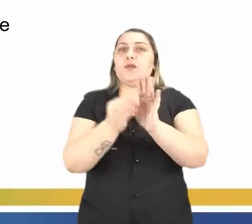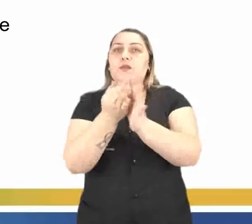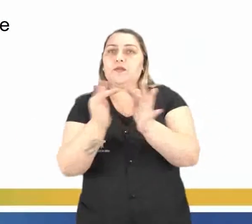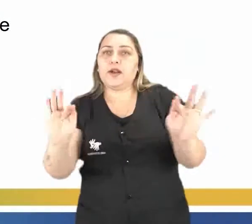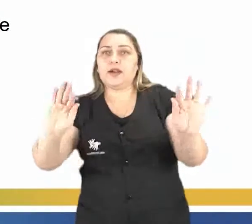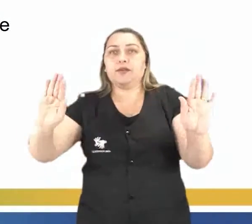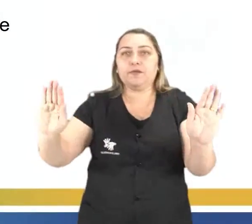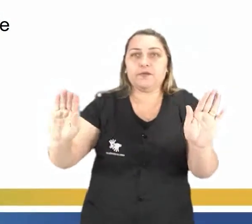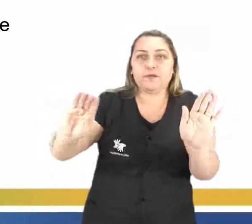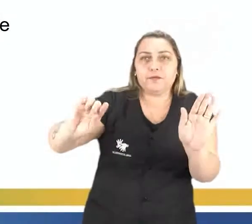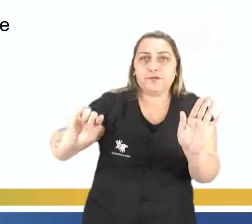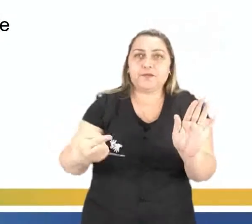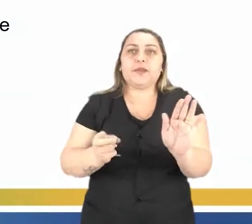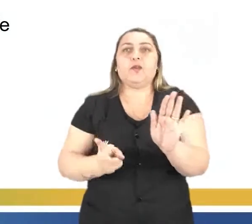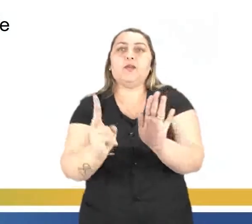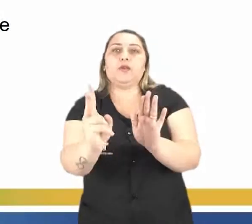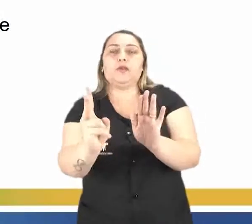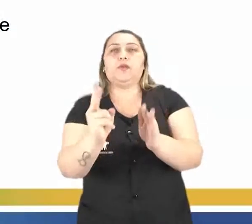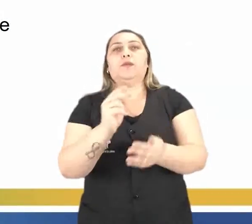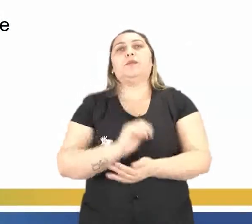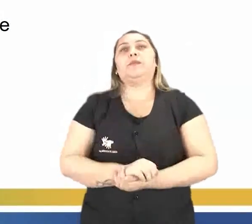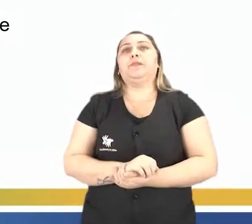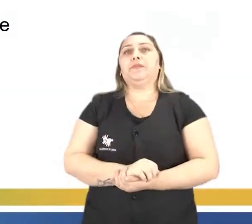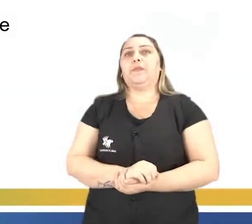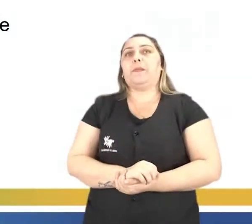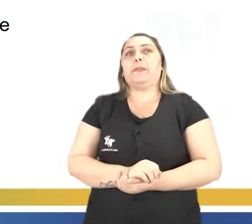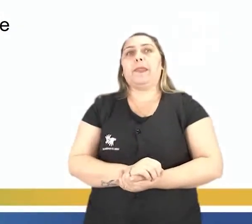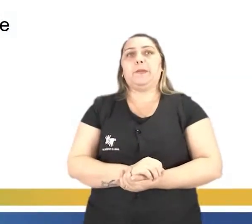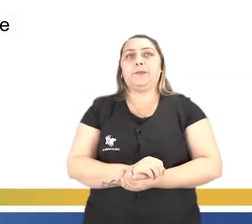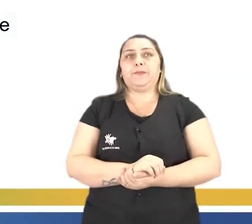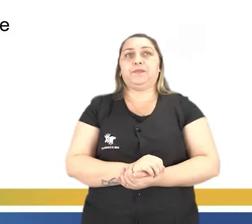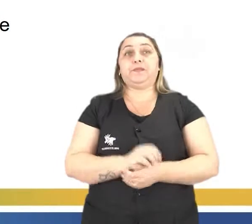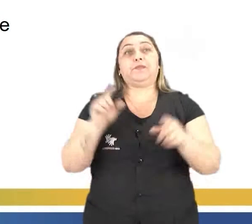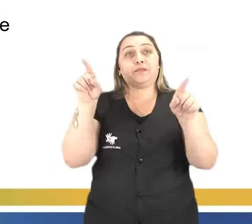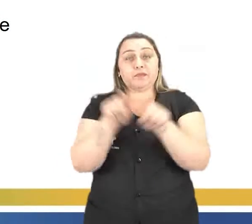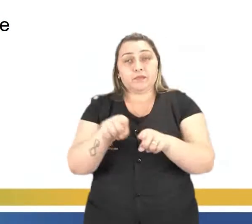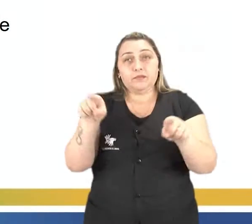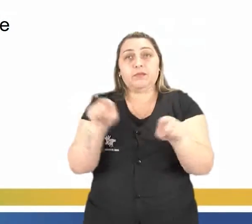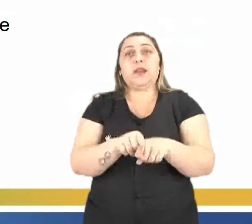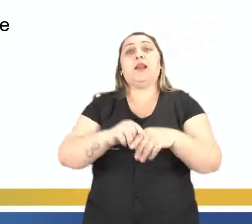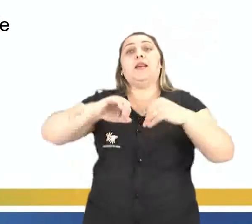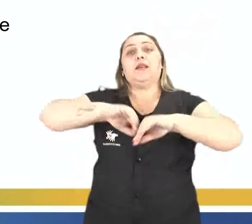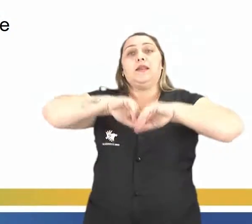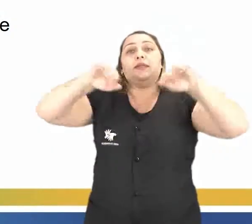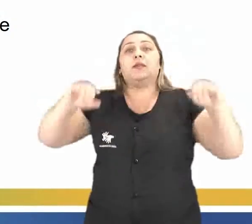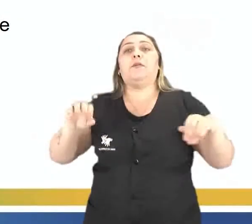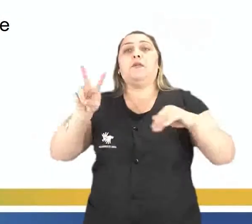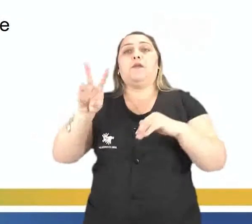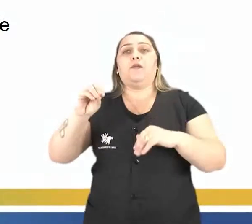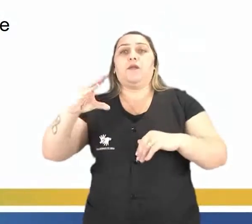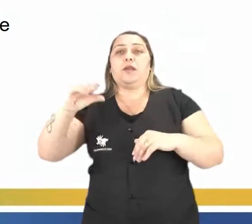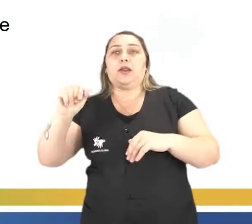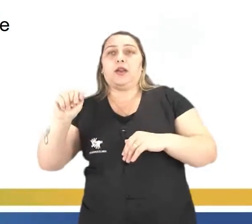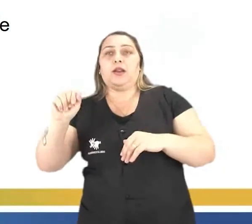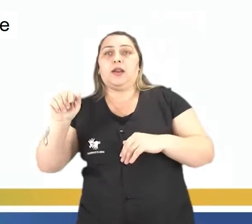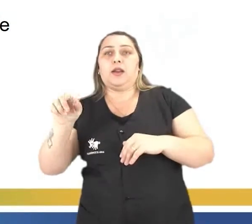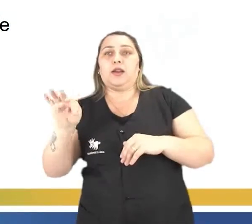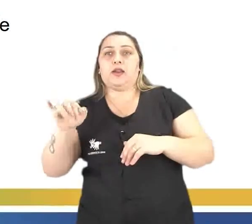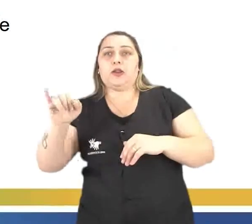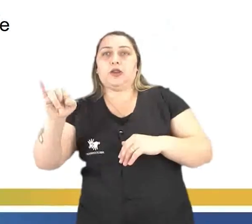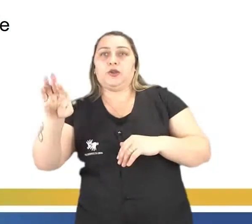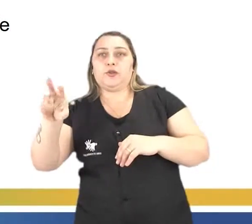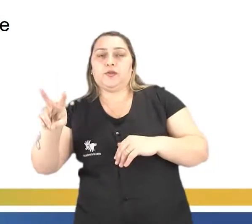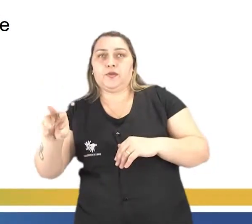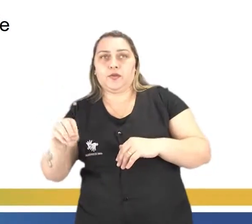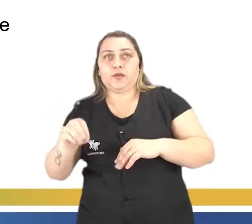frase, fecho a vírgula e continuo, tá bom? Vamos lá. Também serve para separar o vocativo. Lembra que o vocativo é